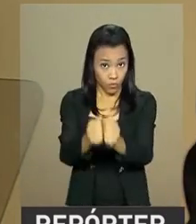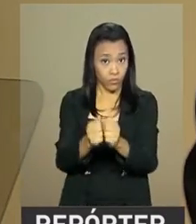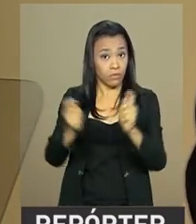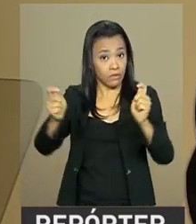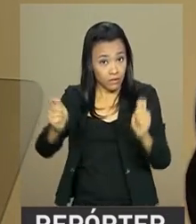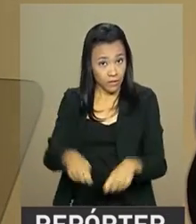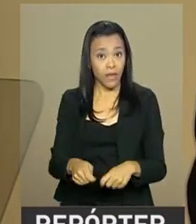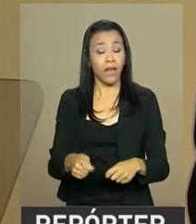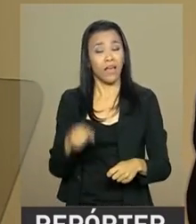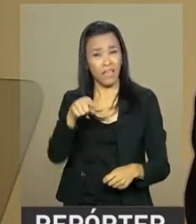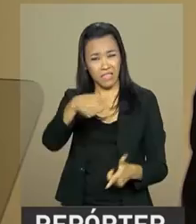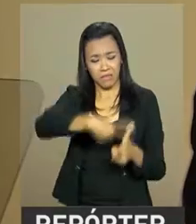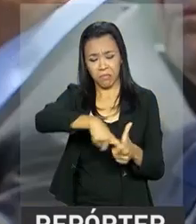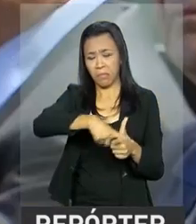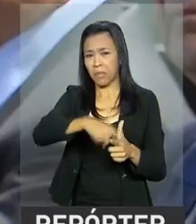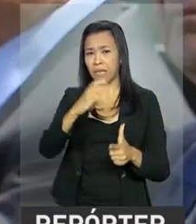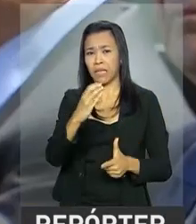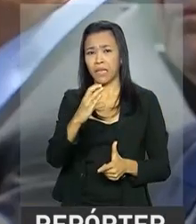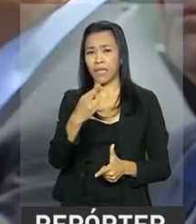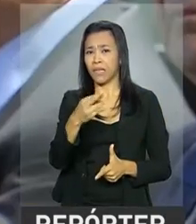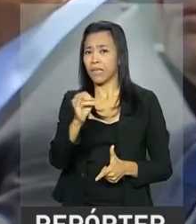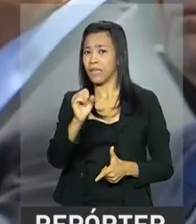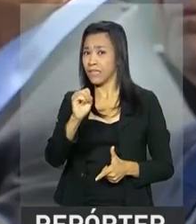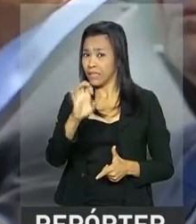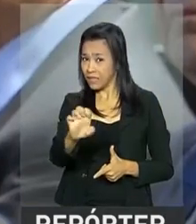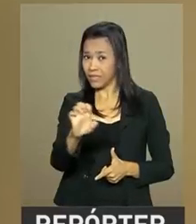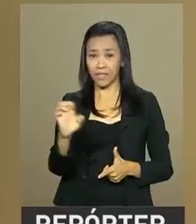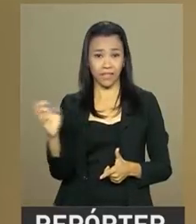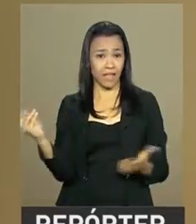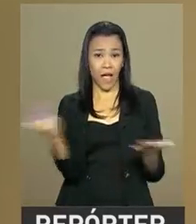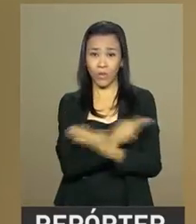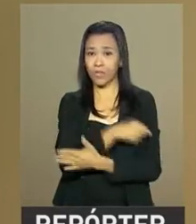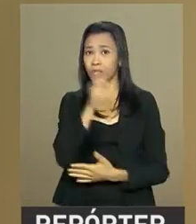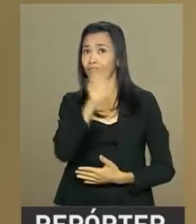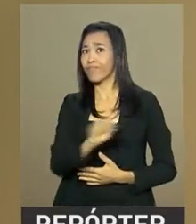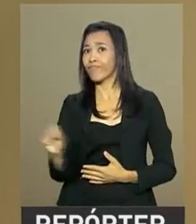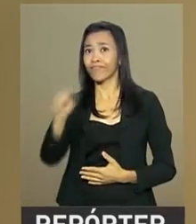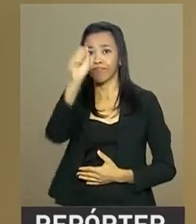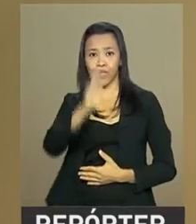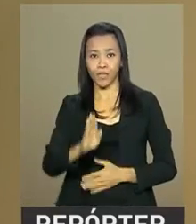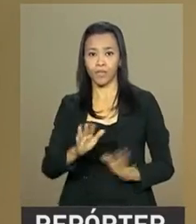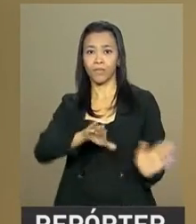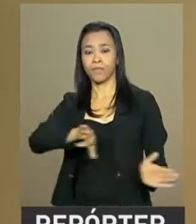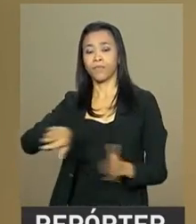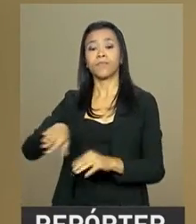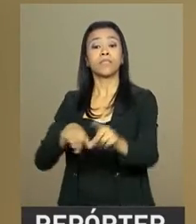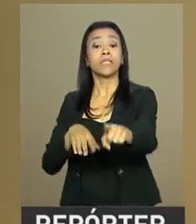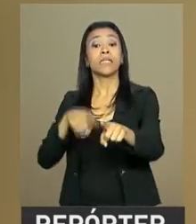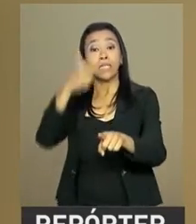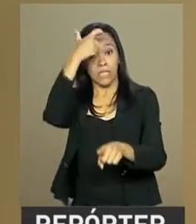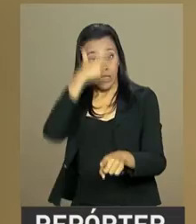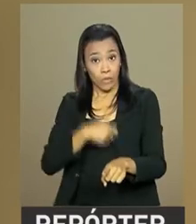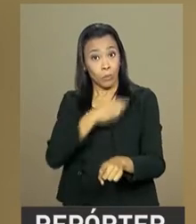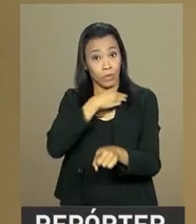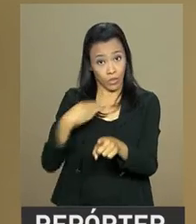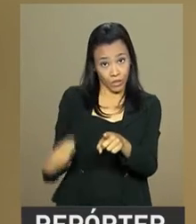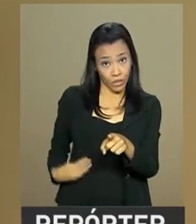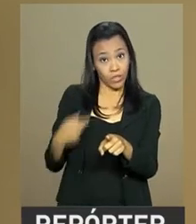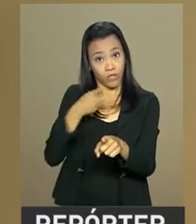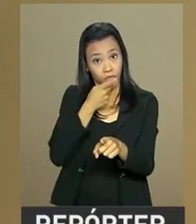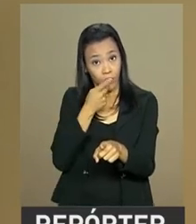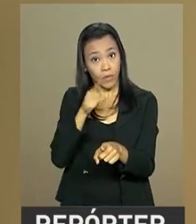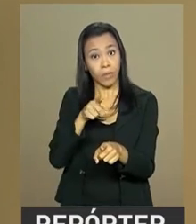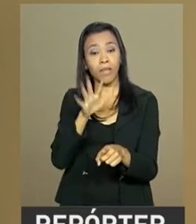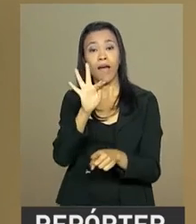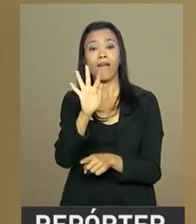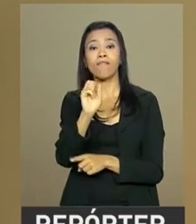esta crise que tomou conta do país o ministro da fazenda que também falou no seminário reforçou a defesa